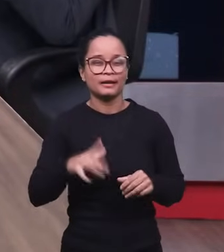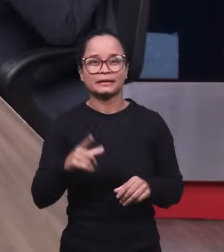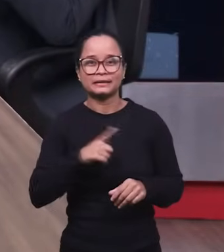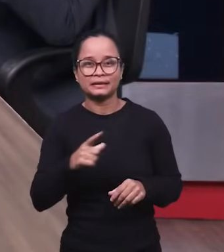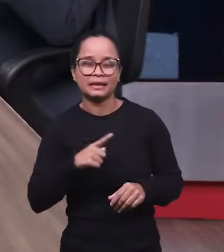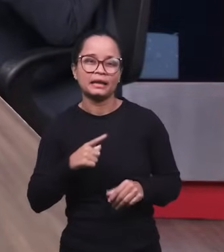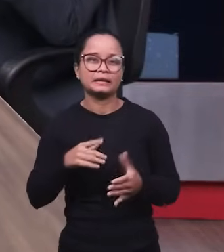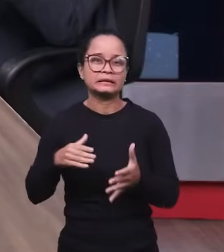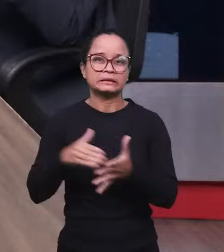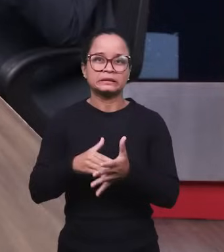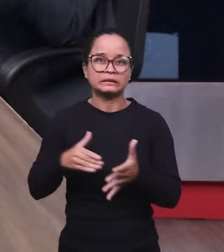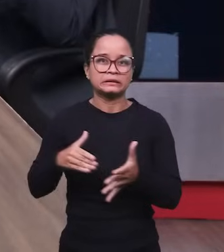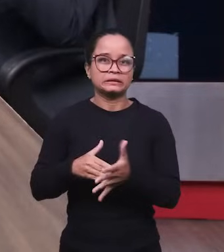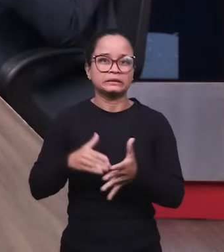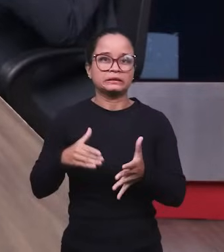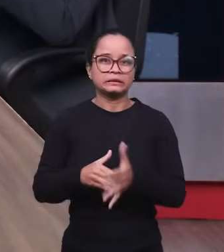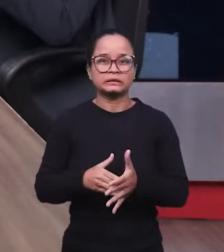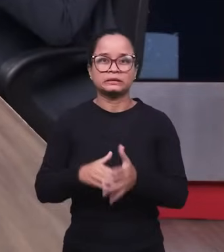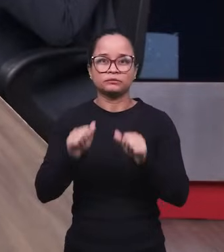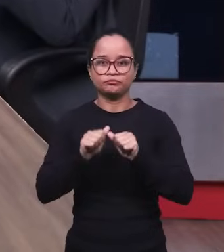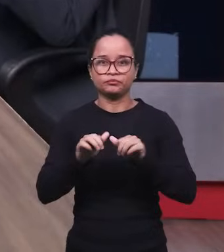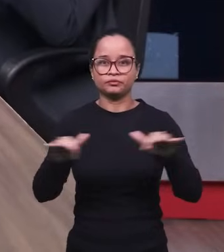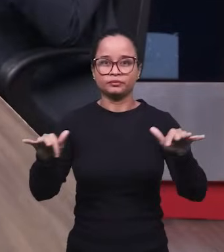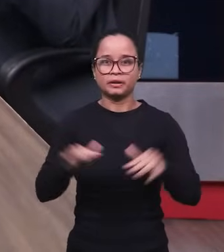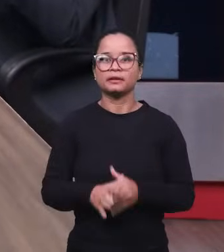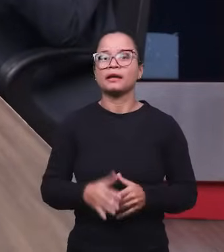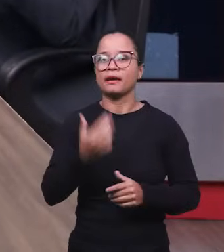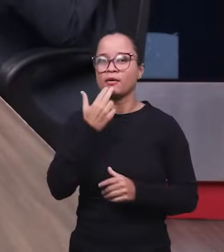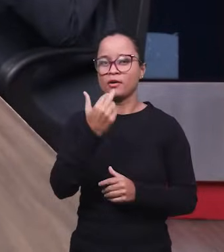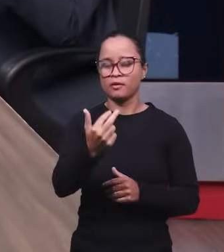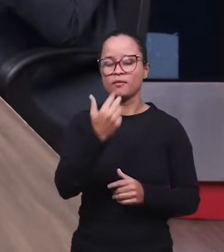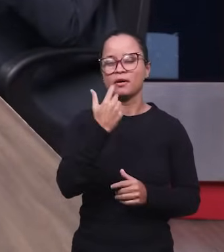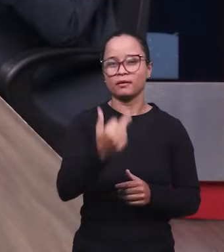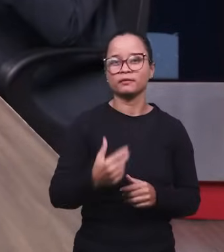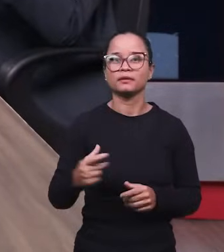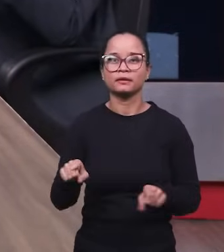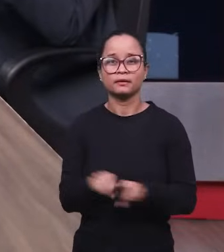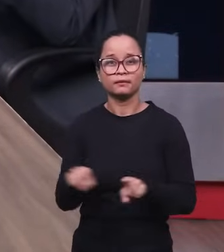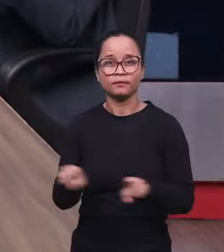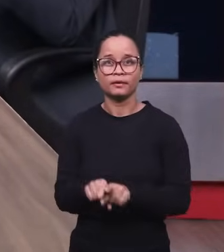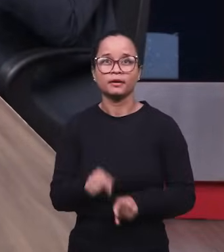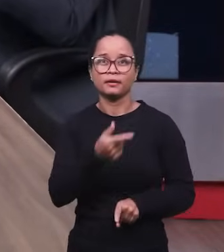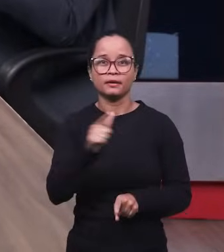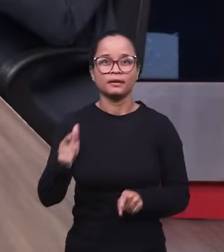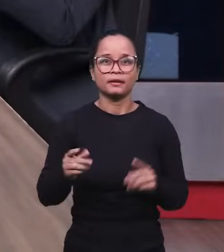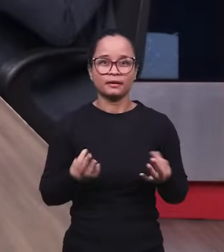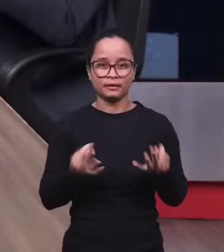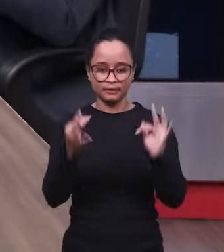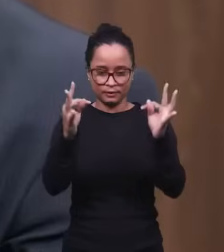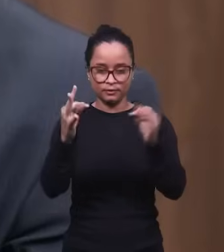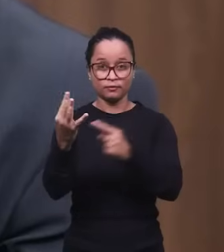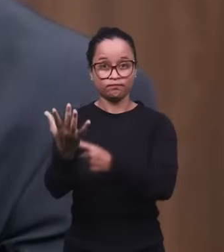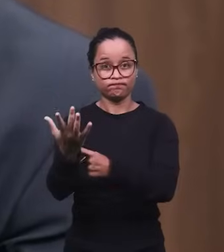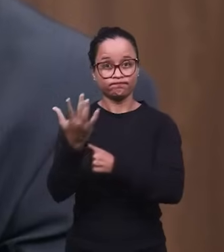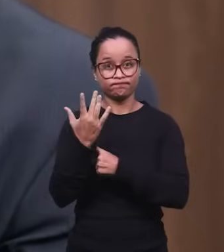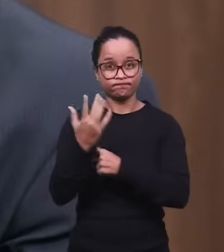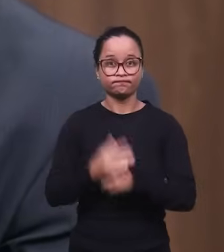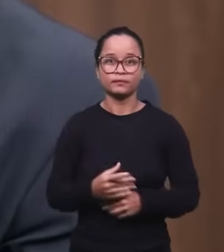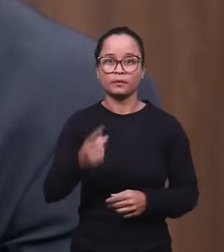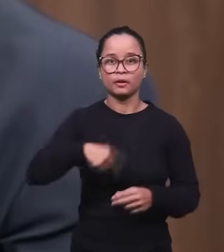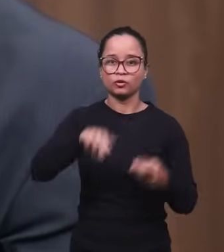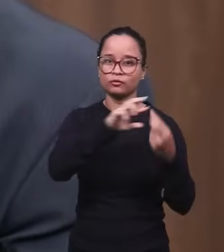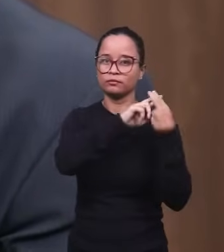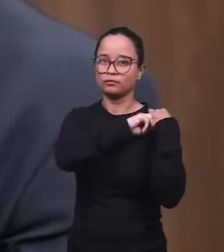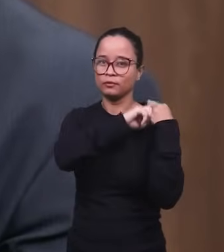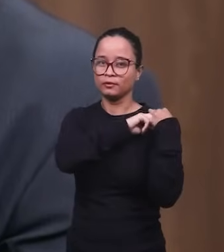embora Maravilha. sempre surgiram esses obstáculos ao longo do tempo, envolvendo os idiomas, ou até mesmo a própria tecnologia para nos